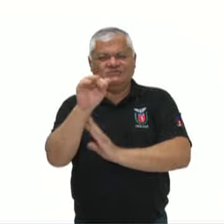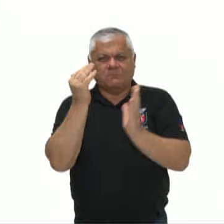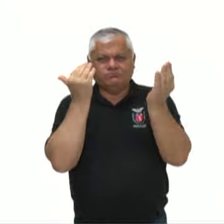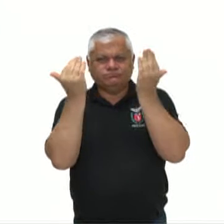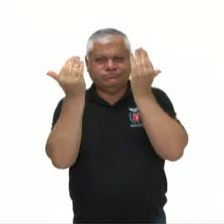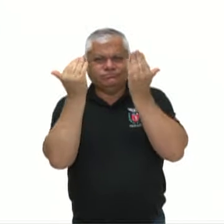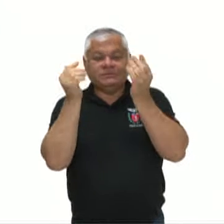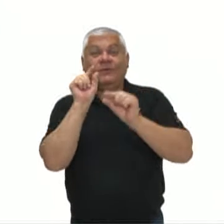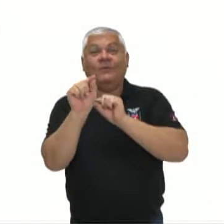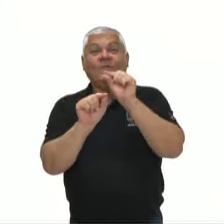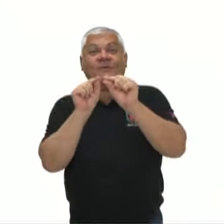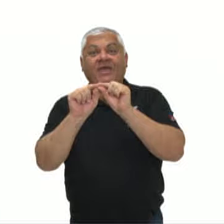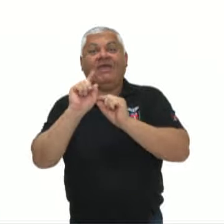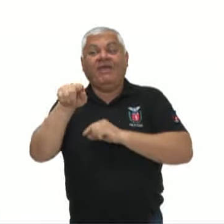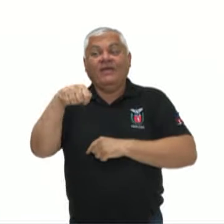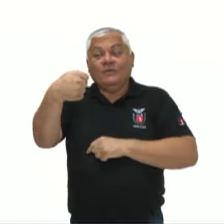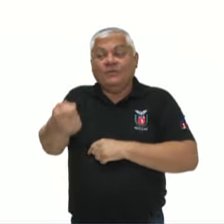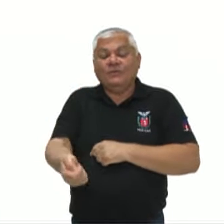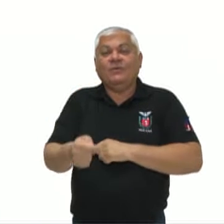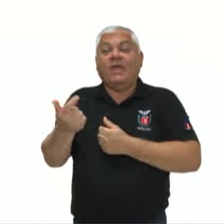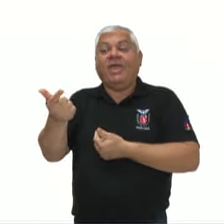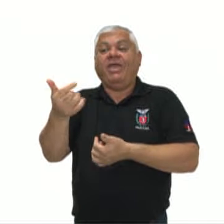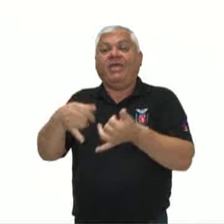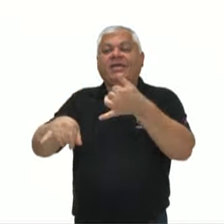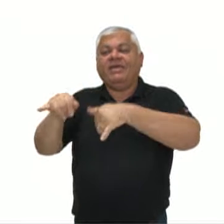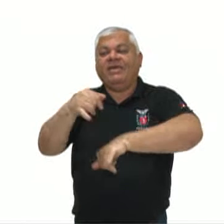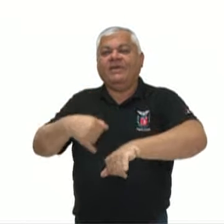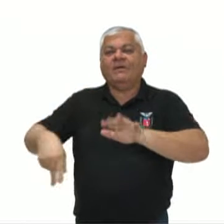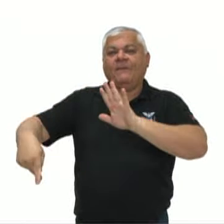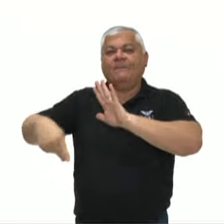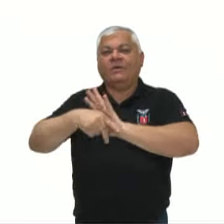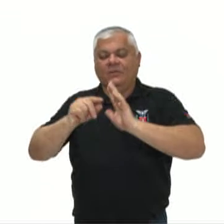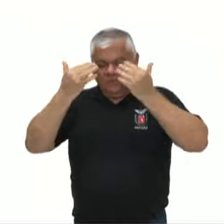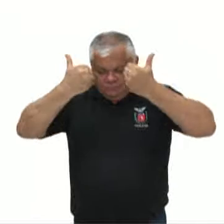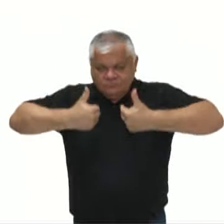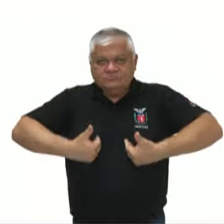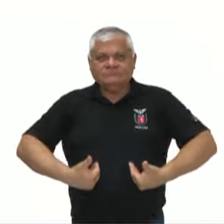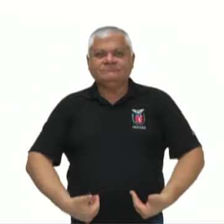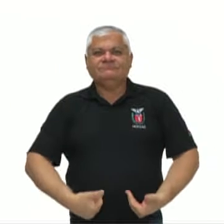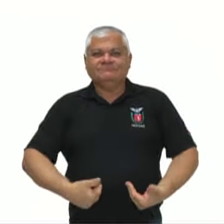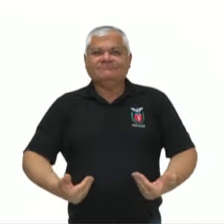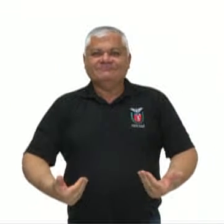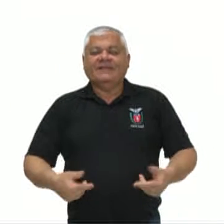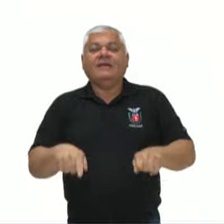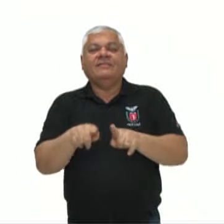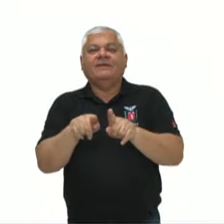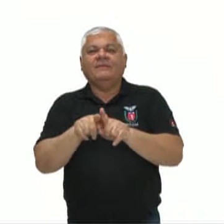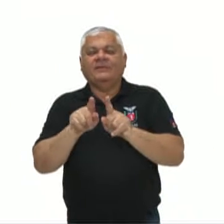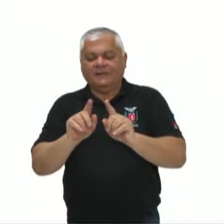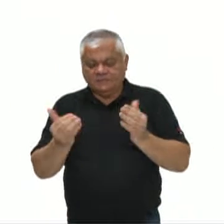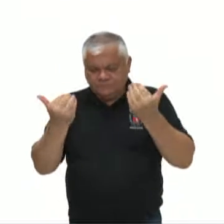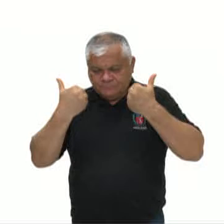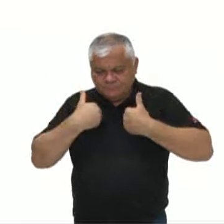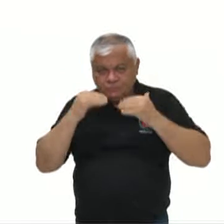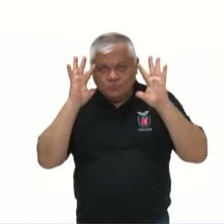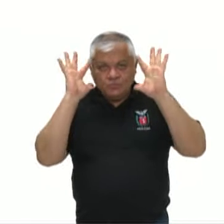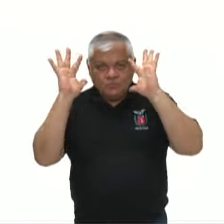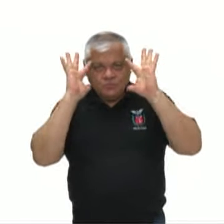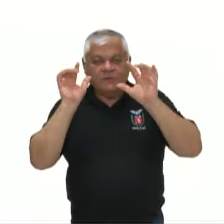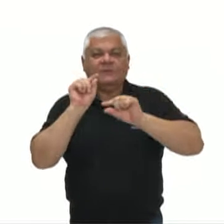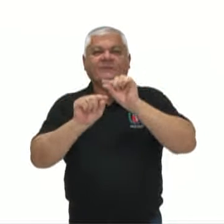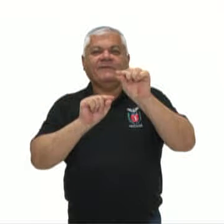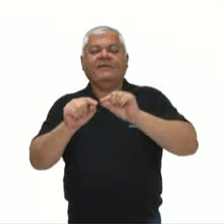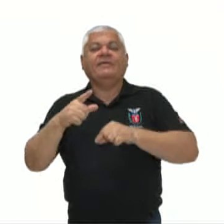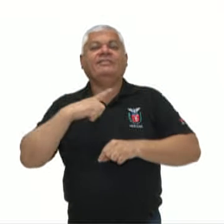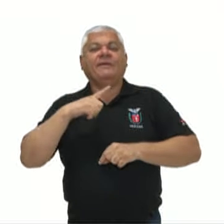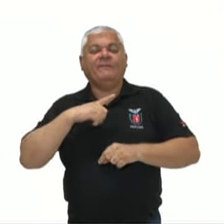tratar da matéria das substâncias químicas que formam o eu, evitando maior introspecção. Constata-se